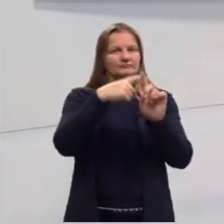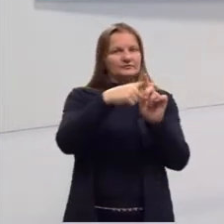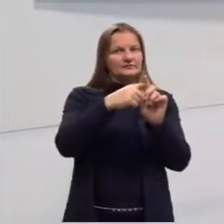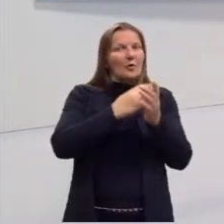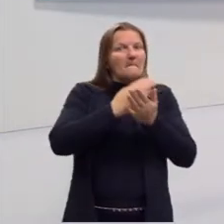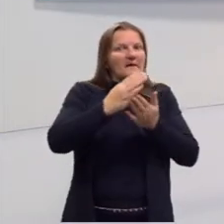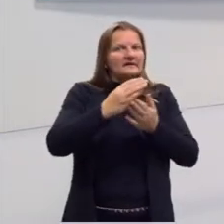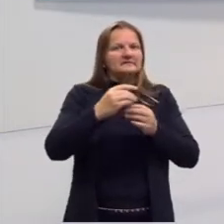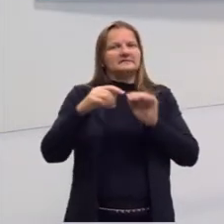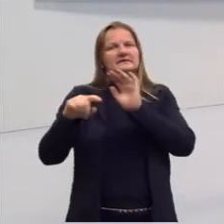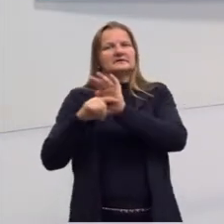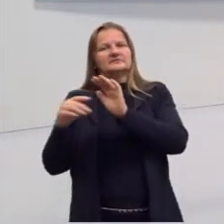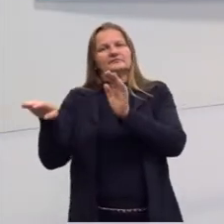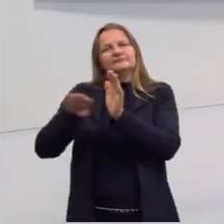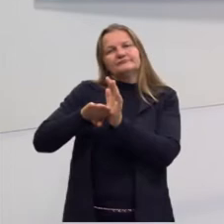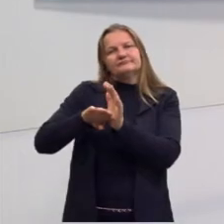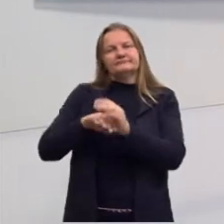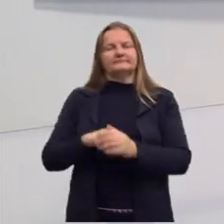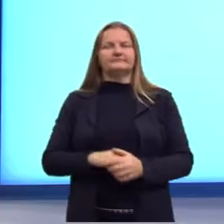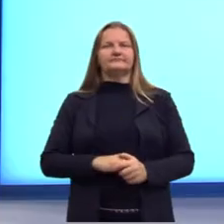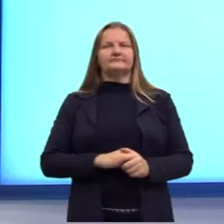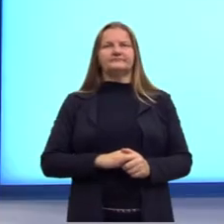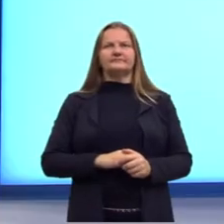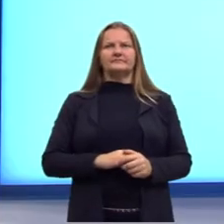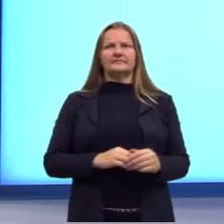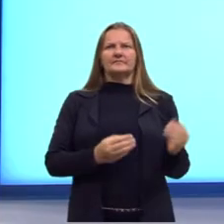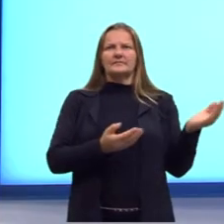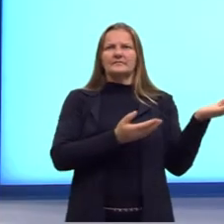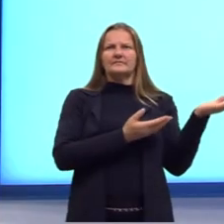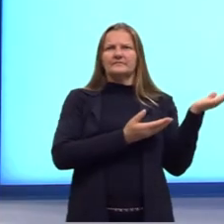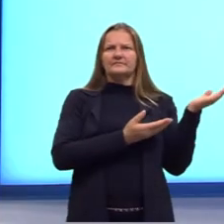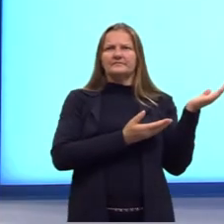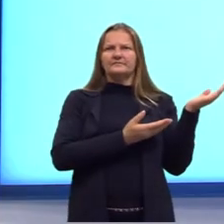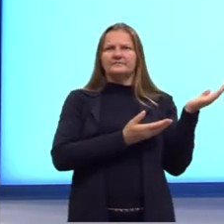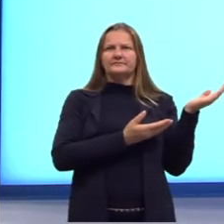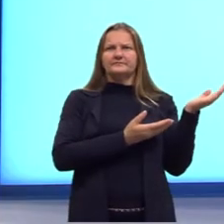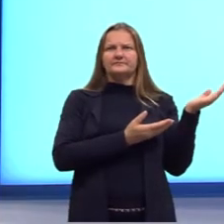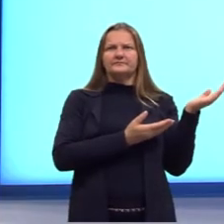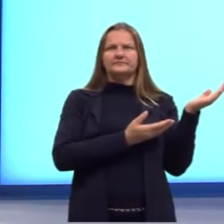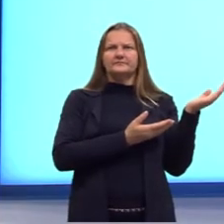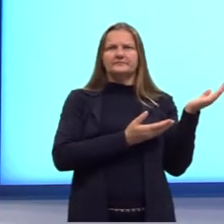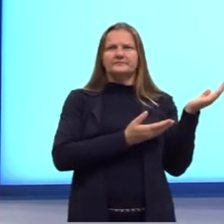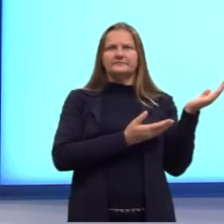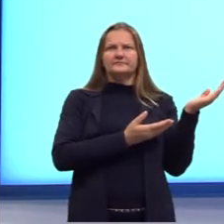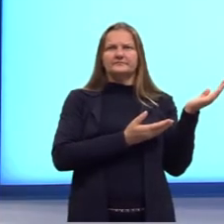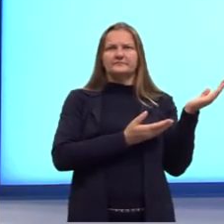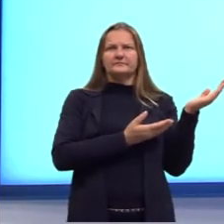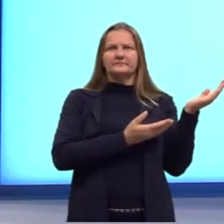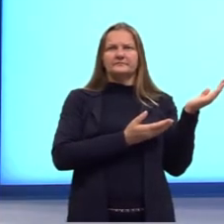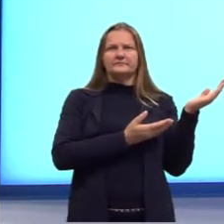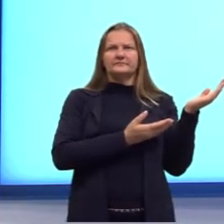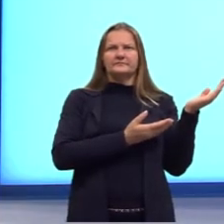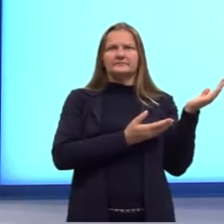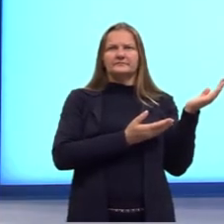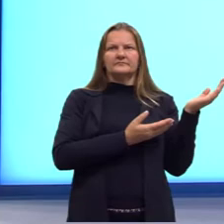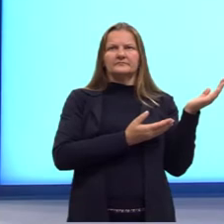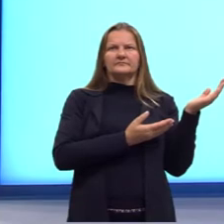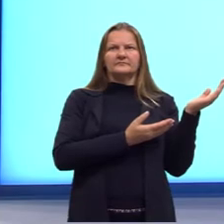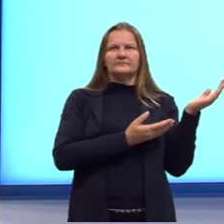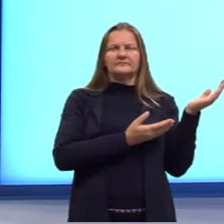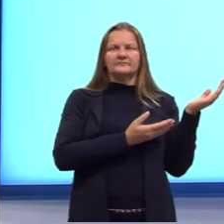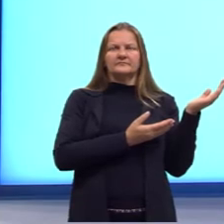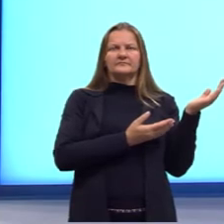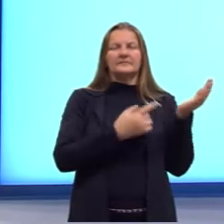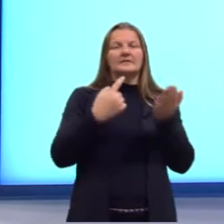E apesar né daqui você não negativo de daqui saírem os elétrons do negativo eles